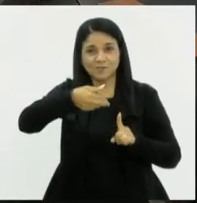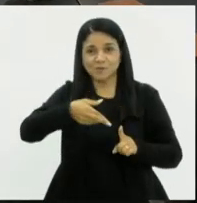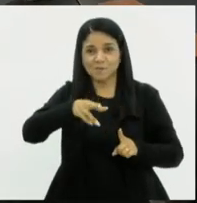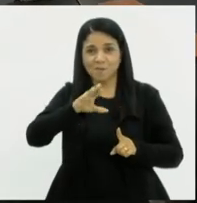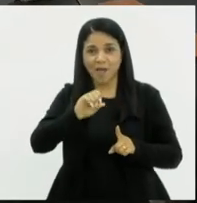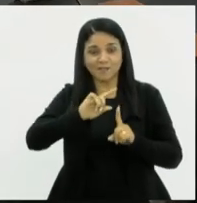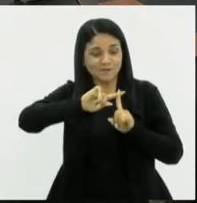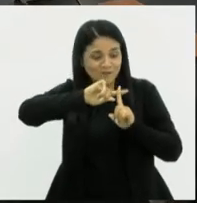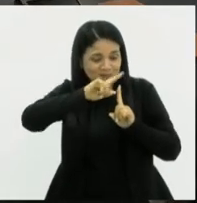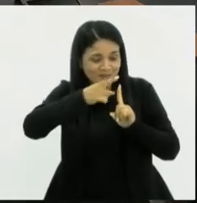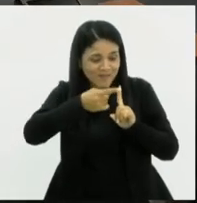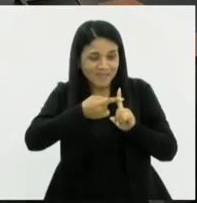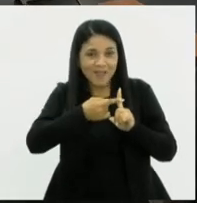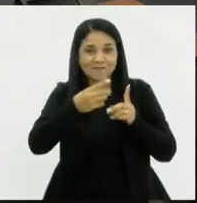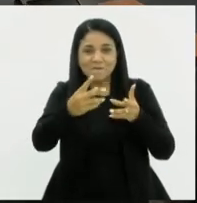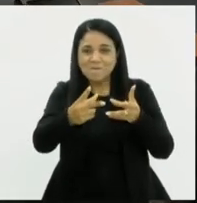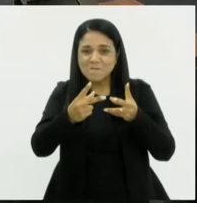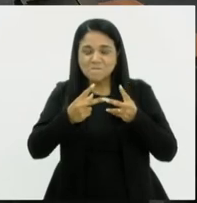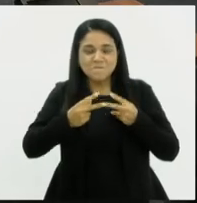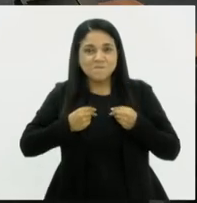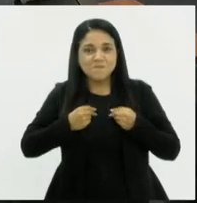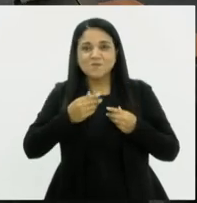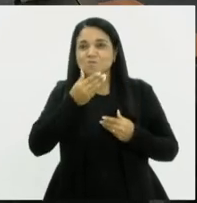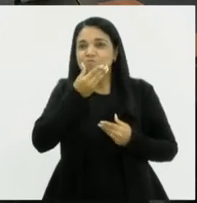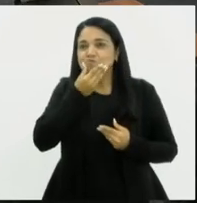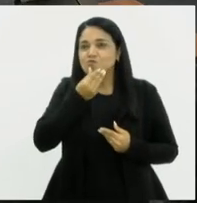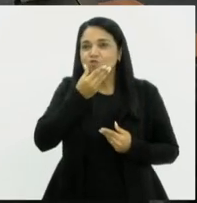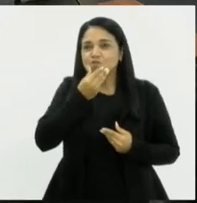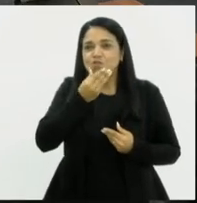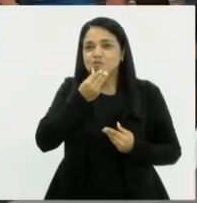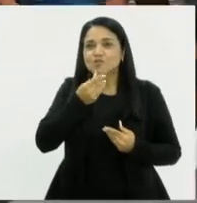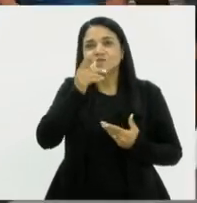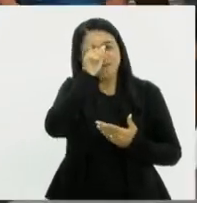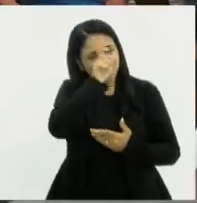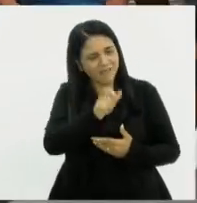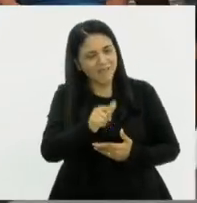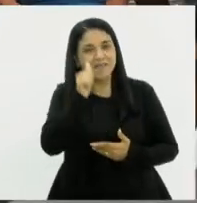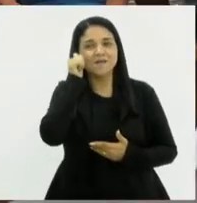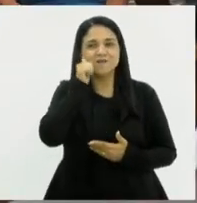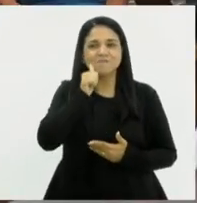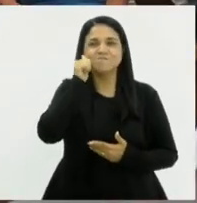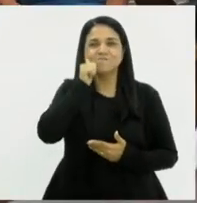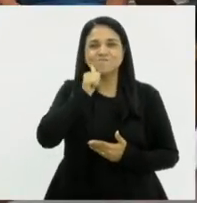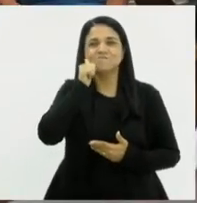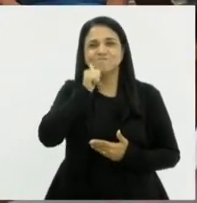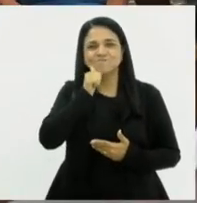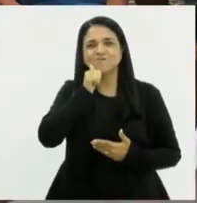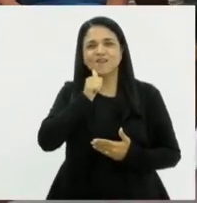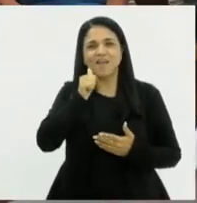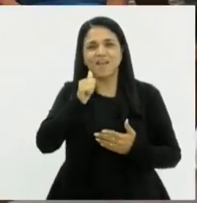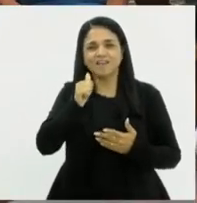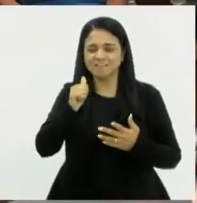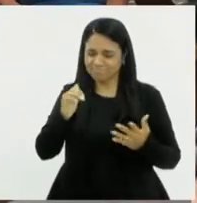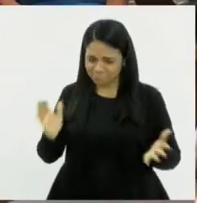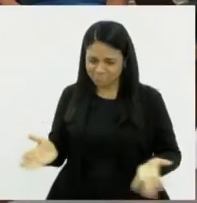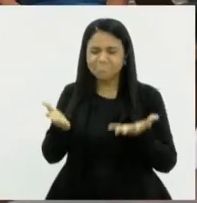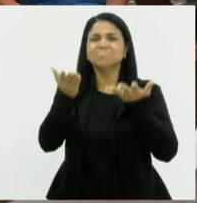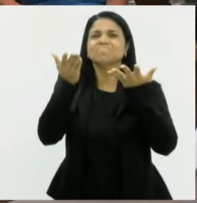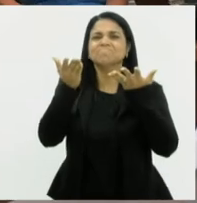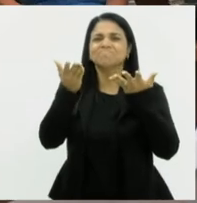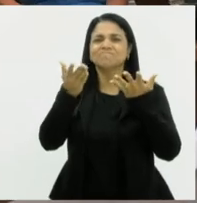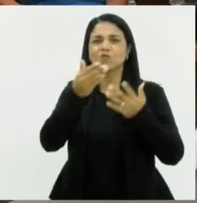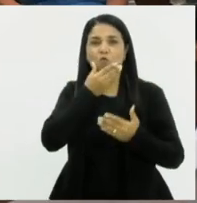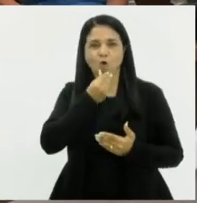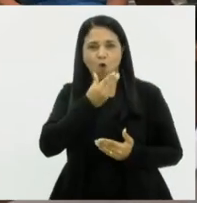se você já está sabendo, de um menino. É isso, mulher, é a mulher que nos joga para o alto, é a mulher que sou